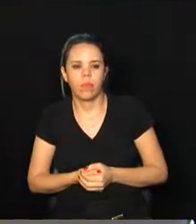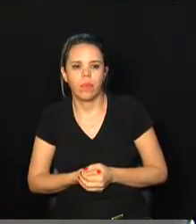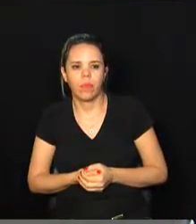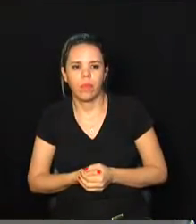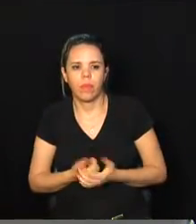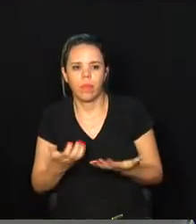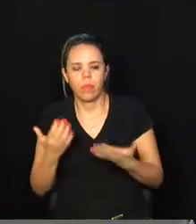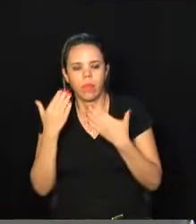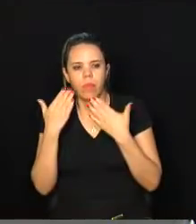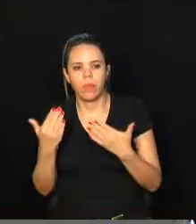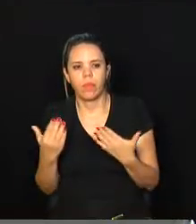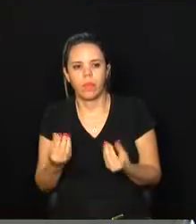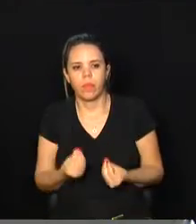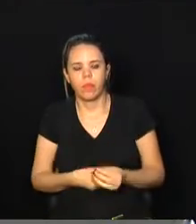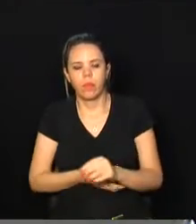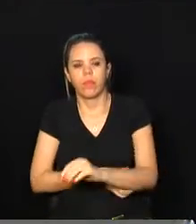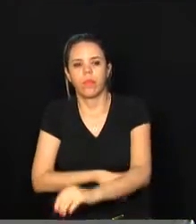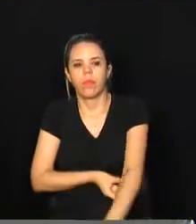Queria agradecer muito